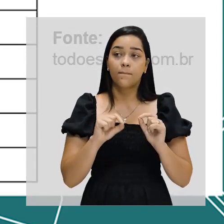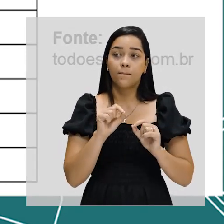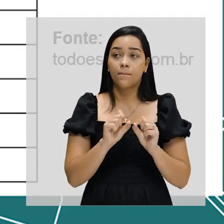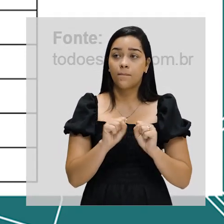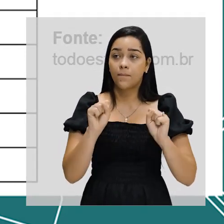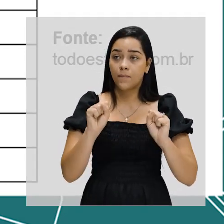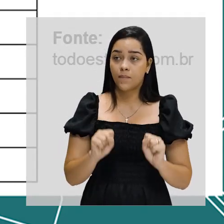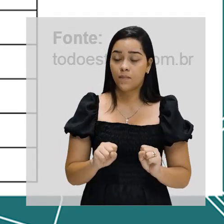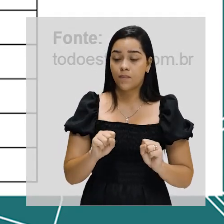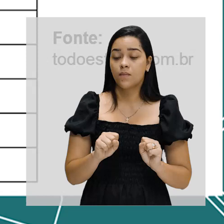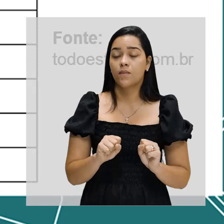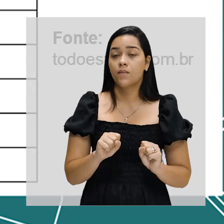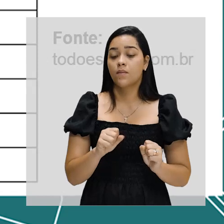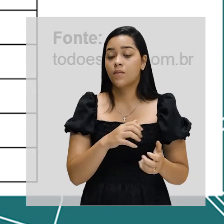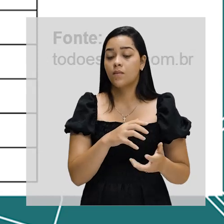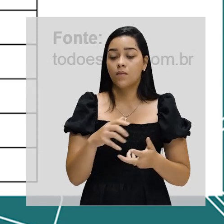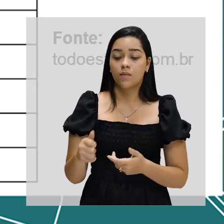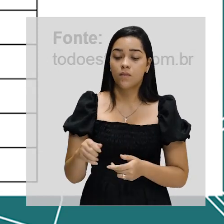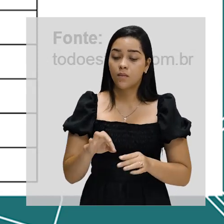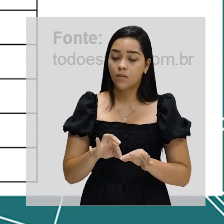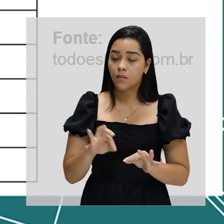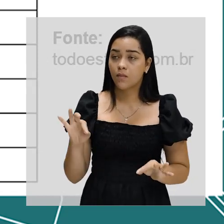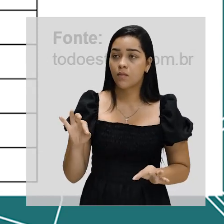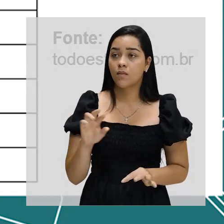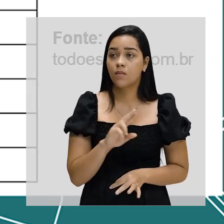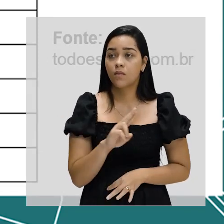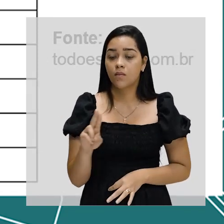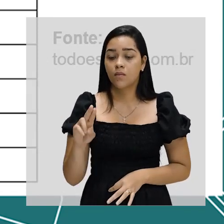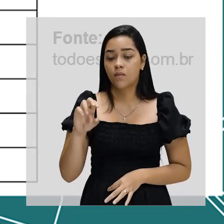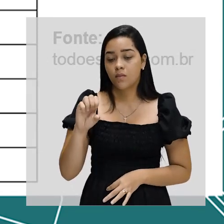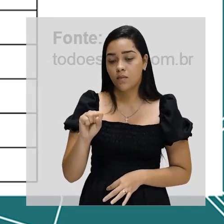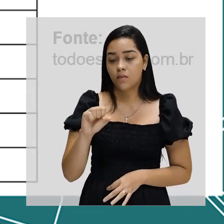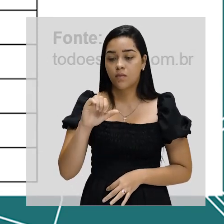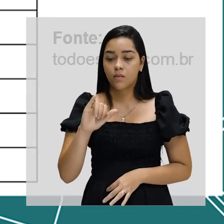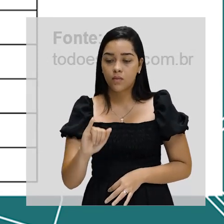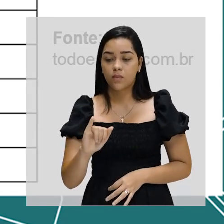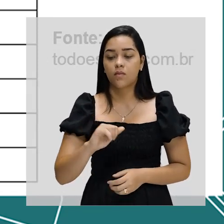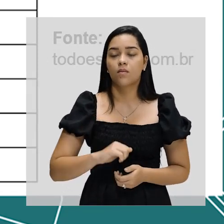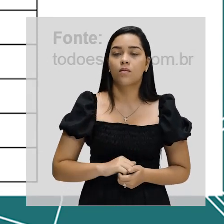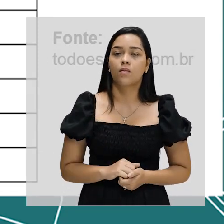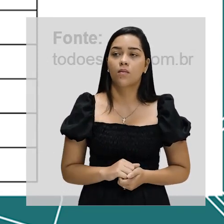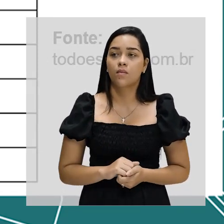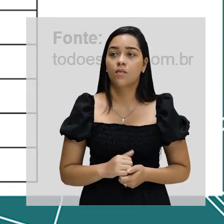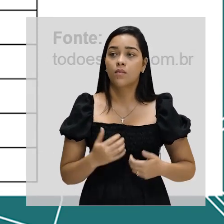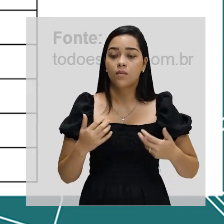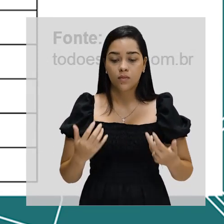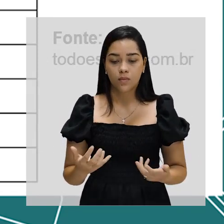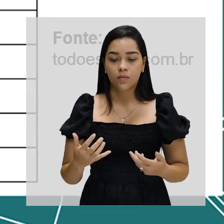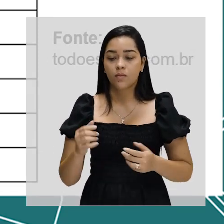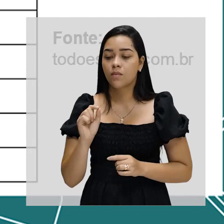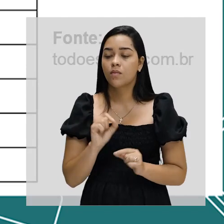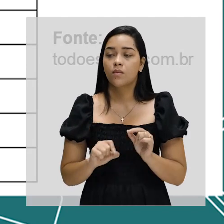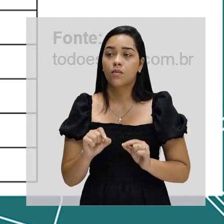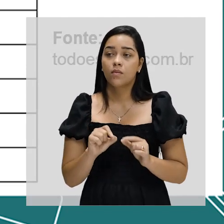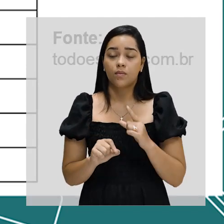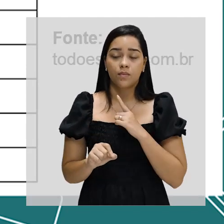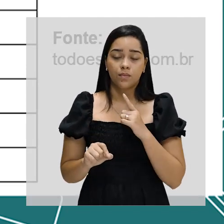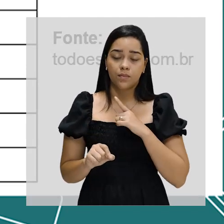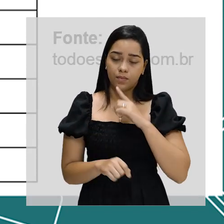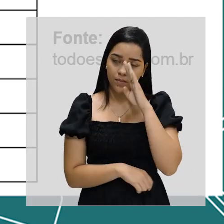Sistema Internacional de Unidades, o famoso SI, ok? Então, aqui nós vamos ter